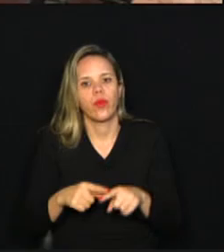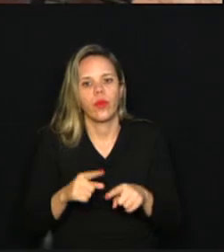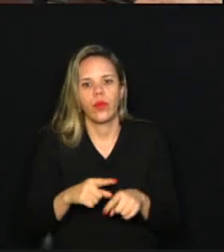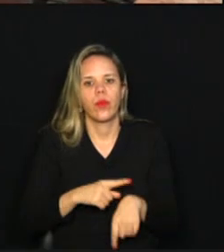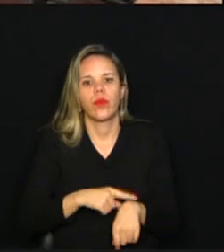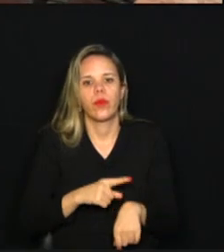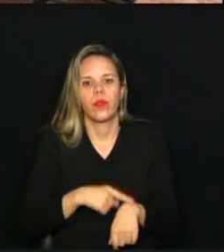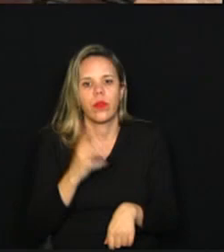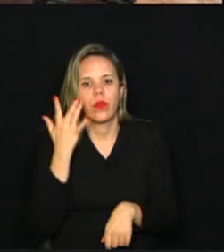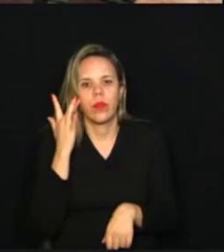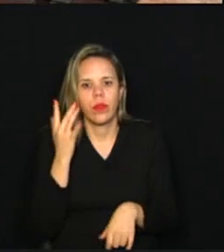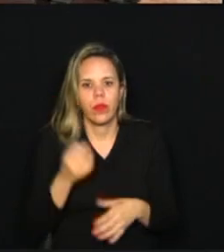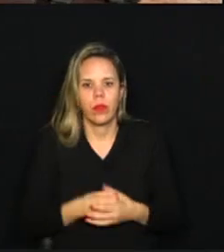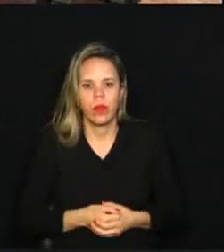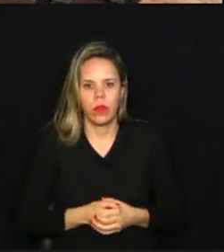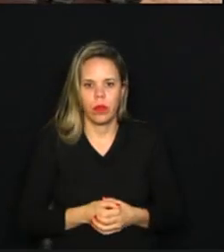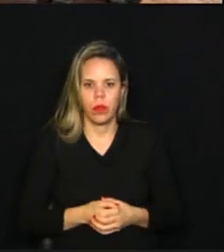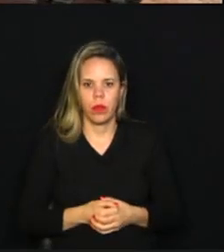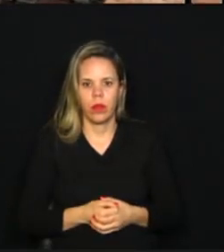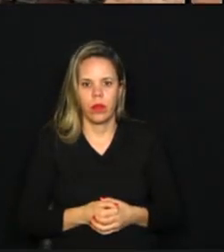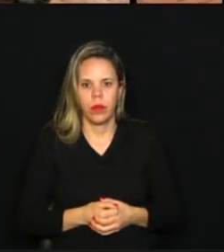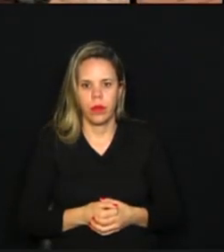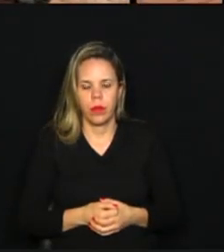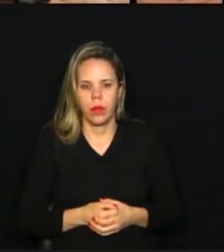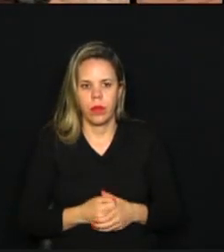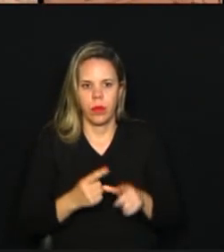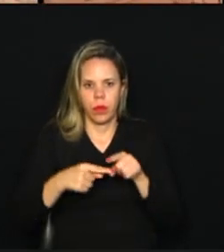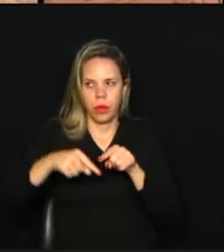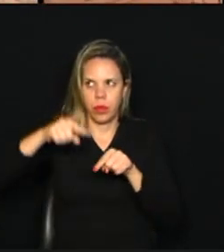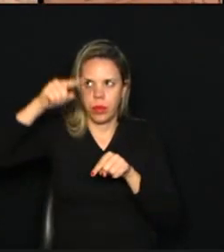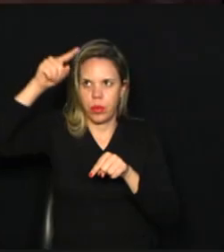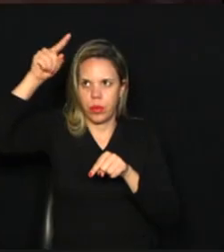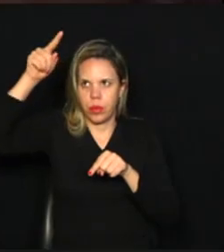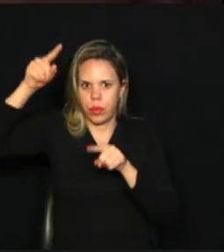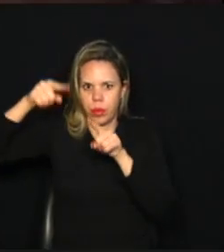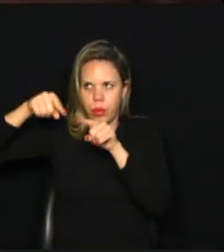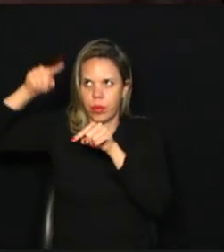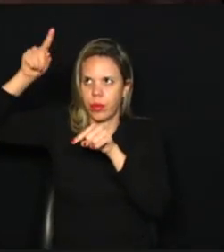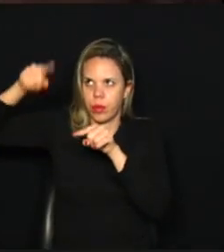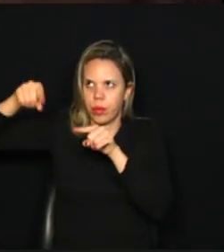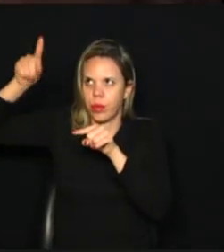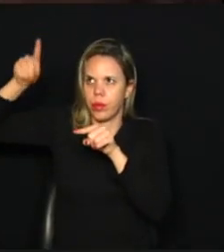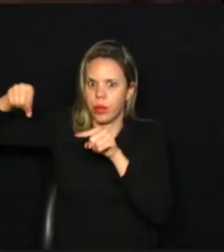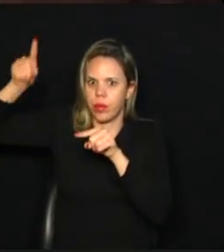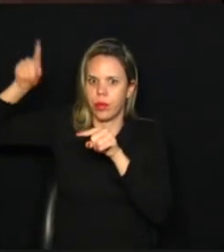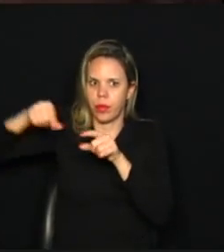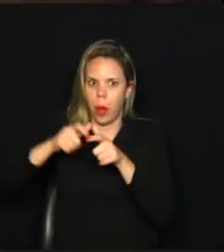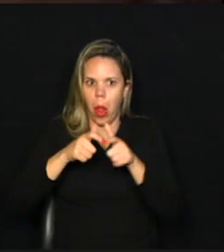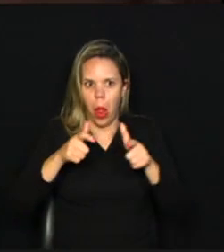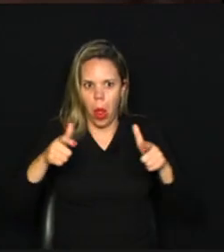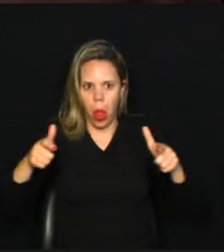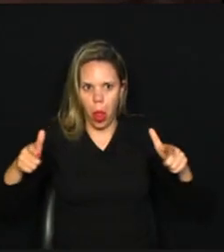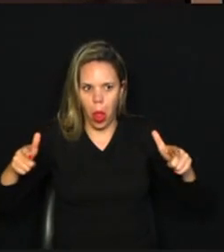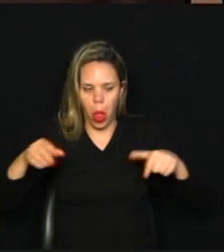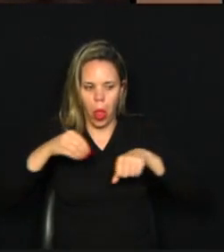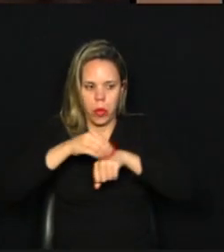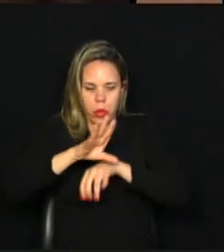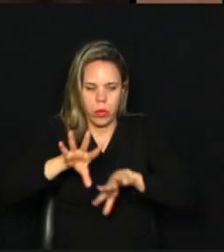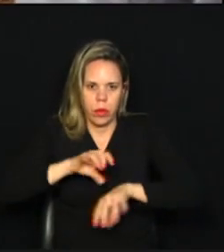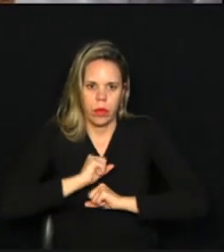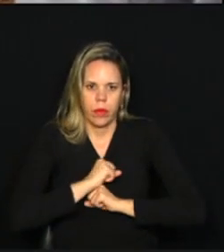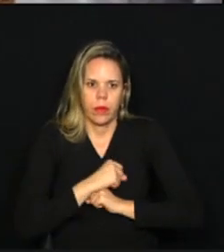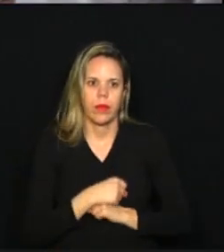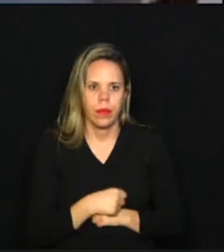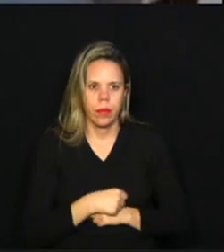achava, né, que eram momentos que a gente estava com a curva crescente ou com altos índices de contaminação, de transmissão, que é o que a